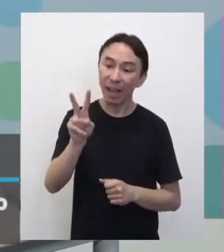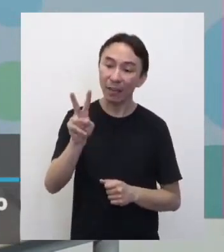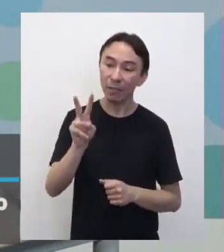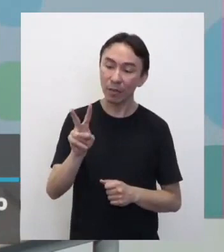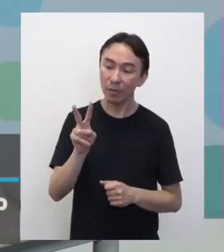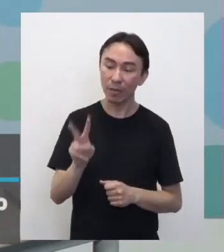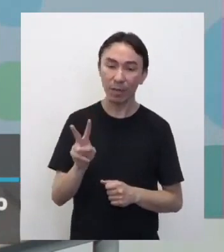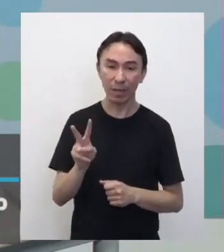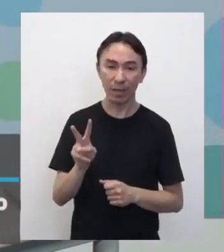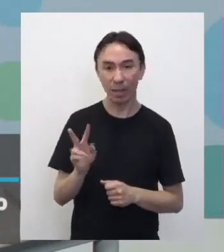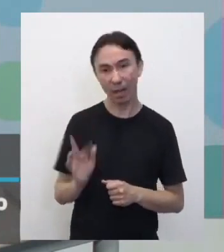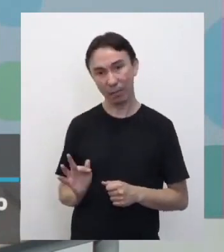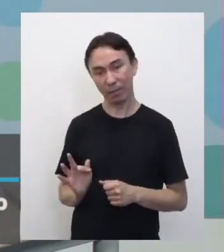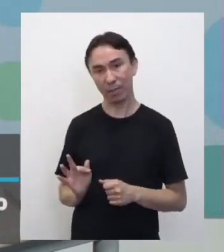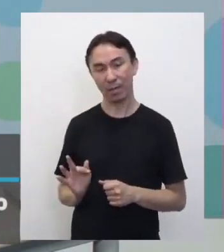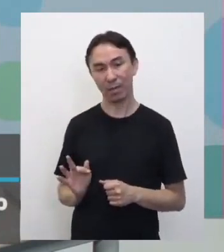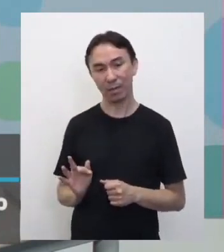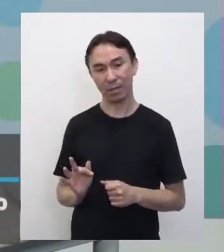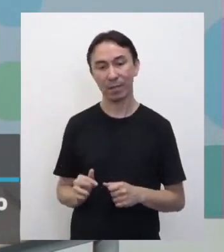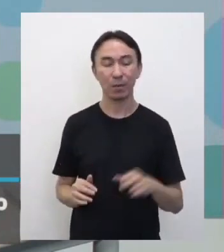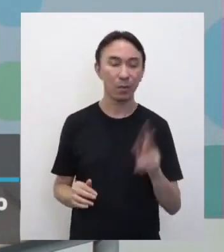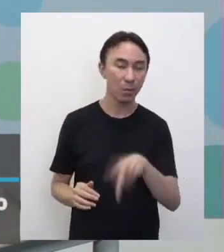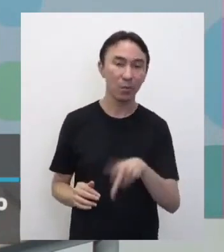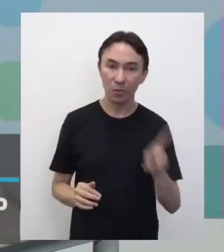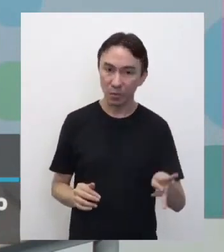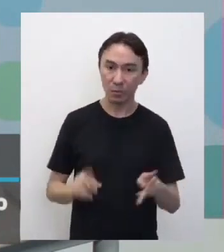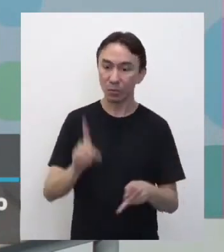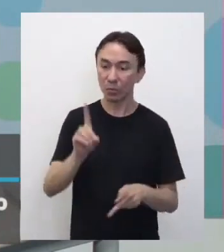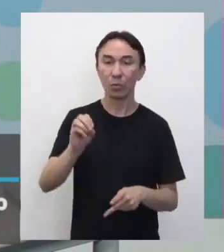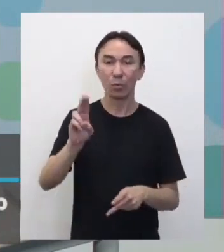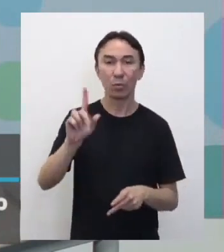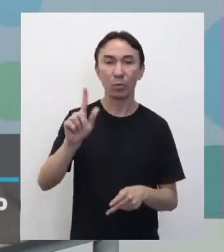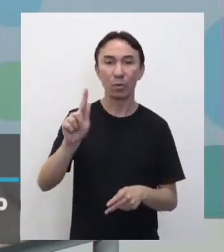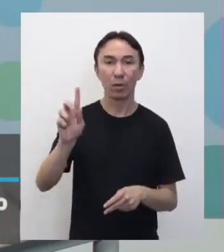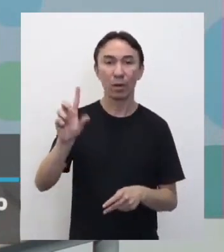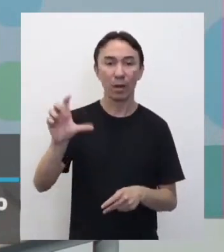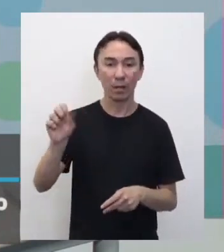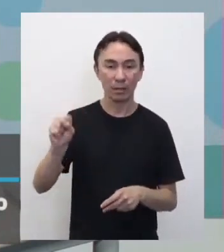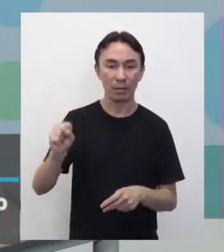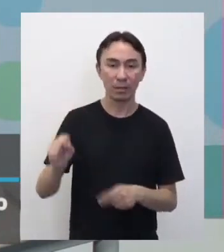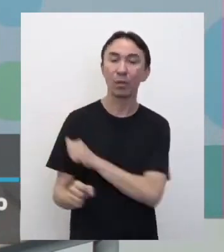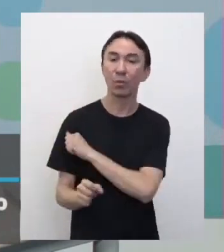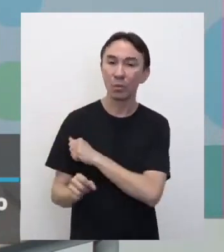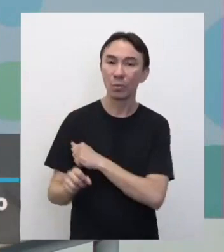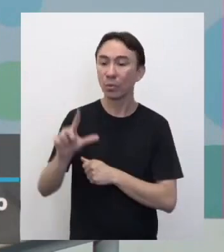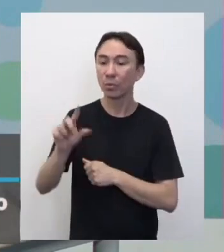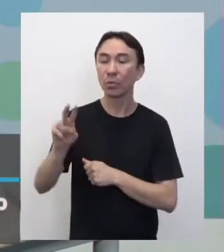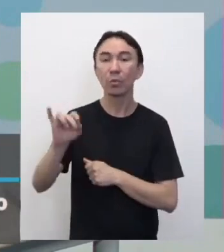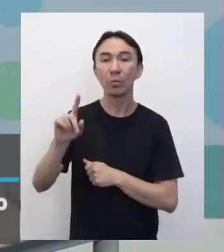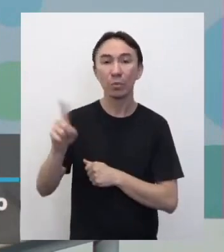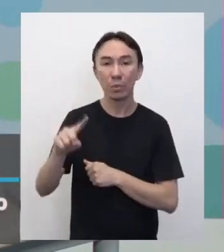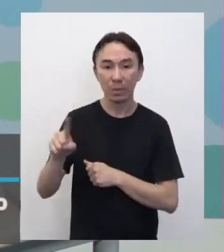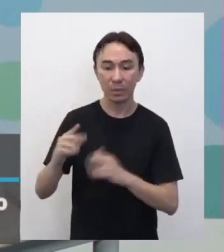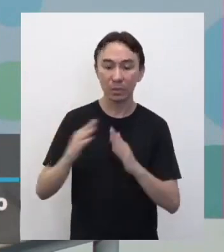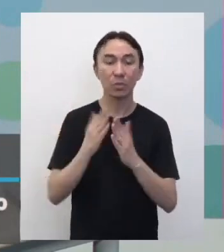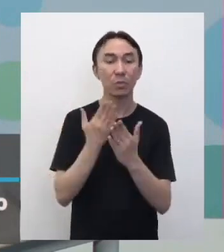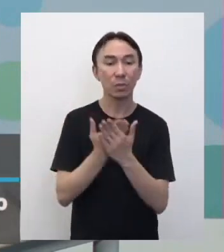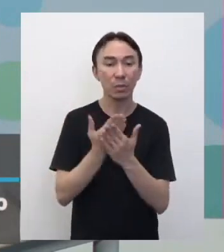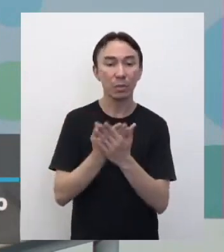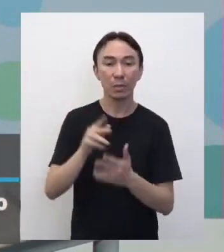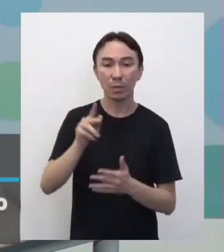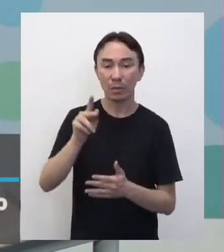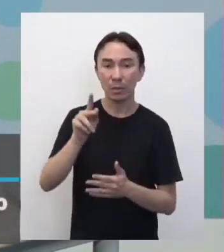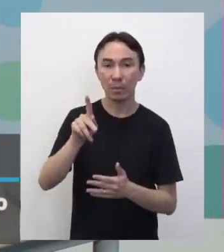FVVV e F. O professor Douglas trouxe a resposta do aluno Luiz Felipe, da Escola Estadual Pedro